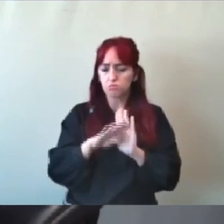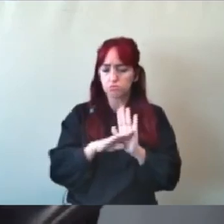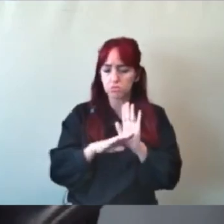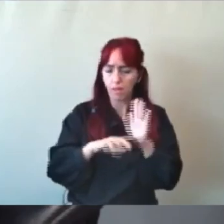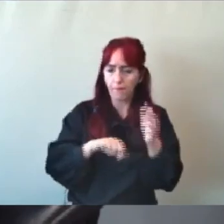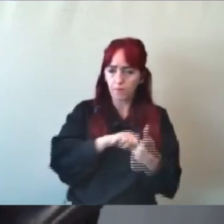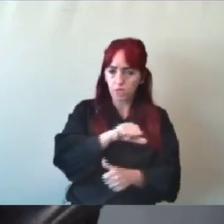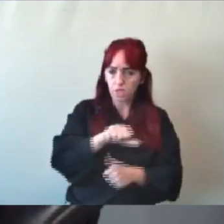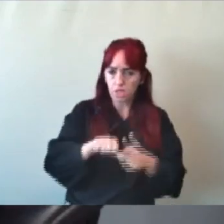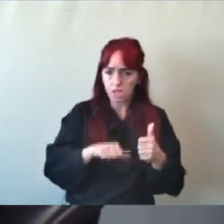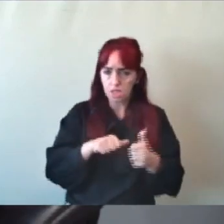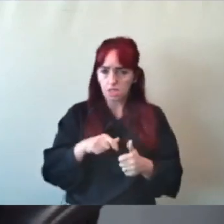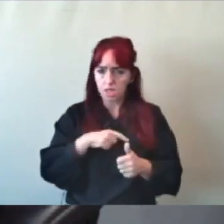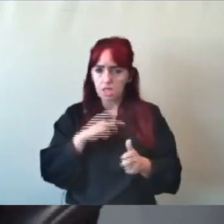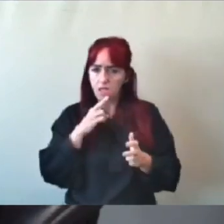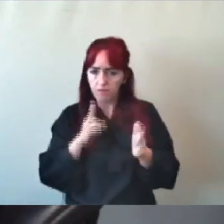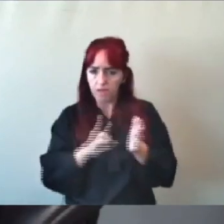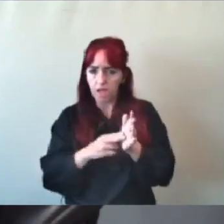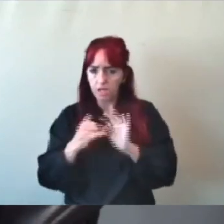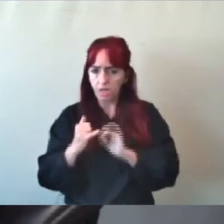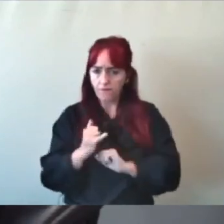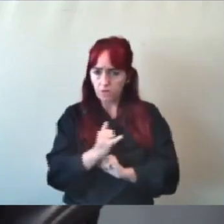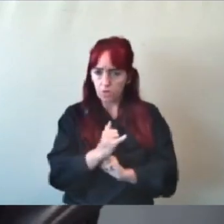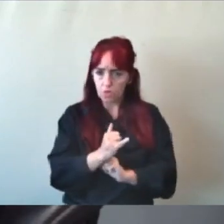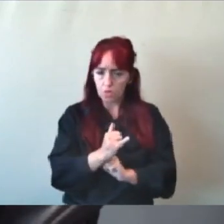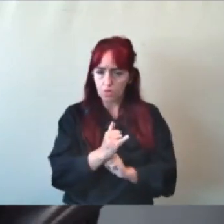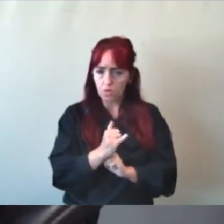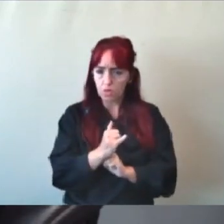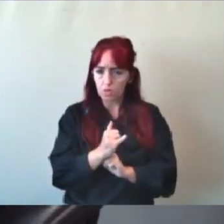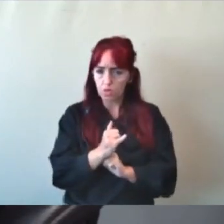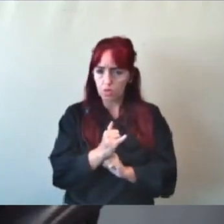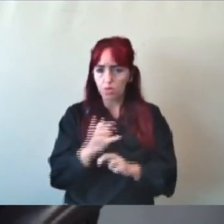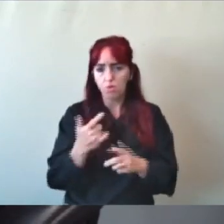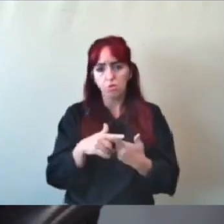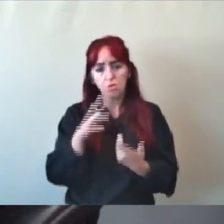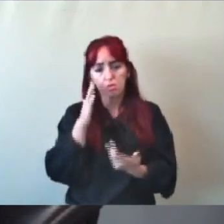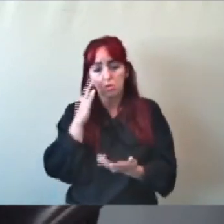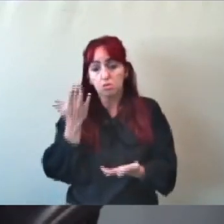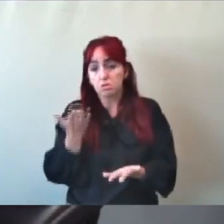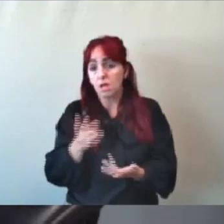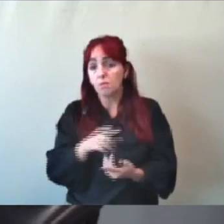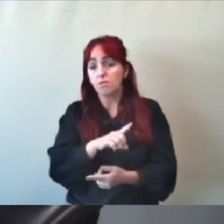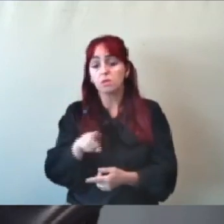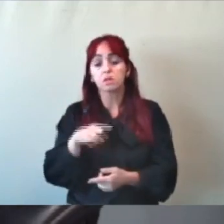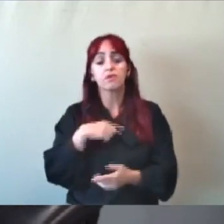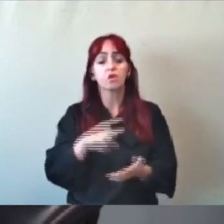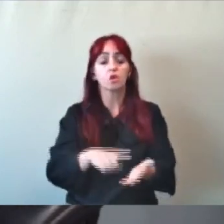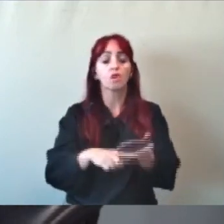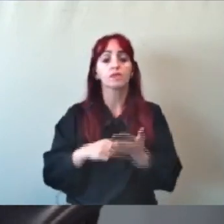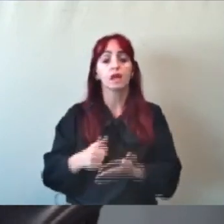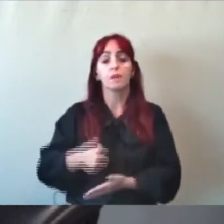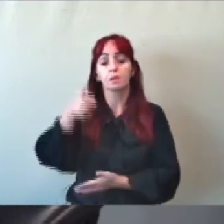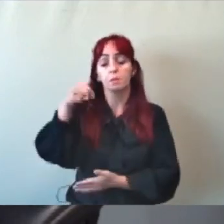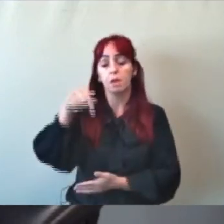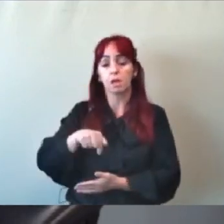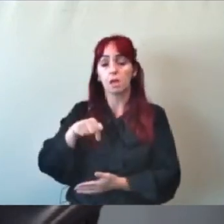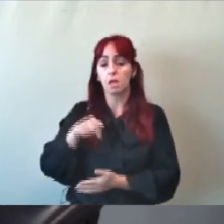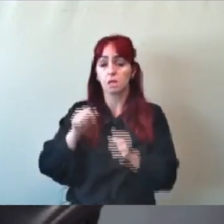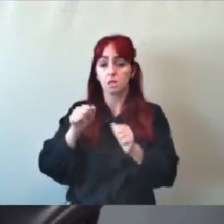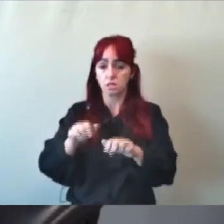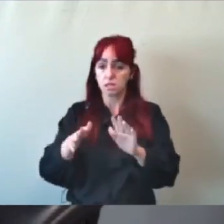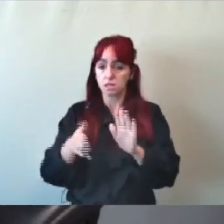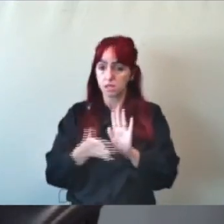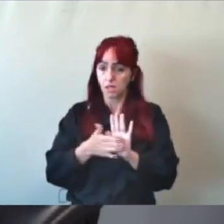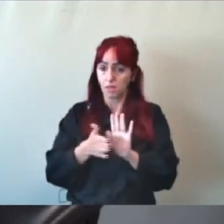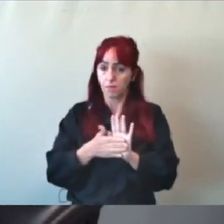uma contrapartida? Pelo que eu estou sabendo, vocês foram convidados para vir pela primeira vez em cima dessa demanda na audiência